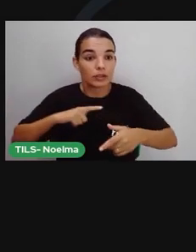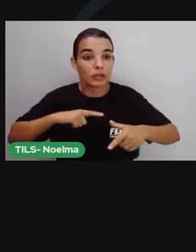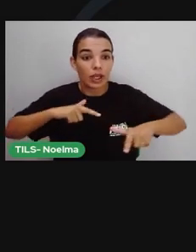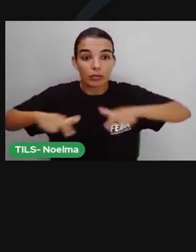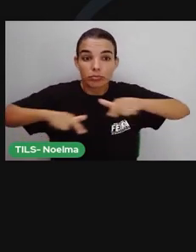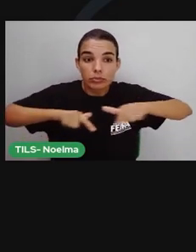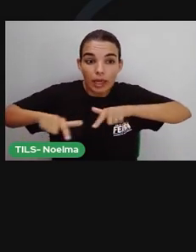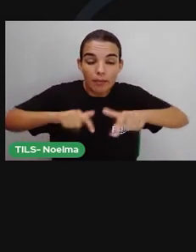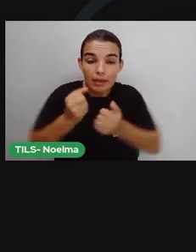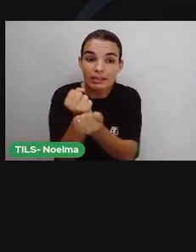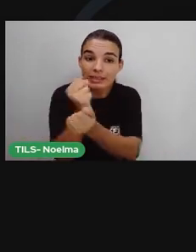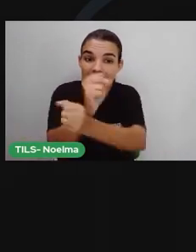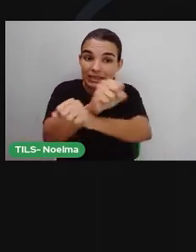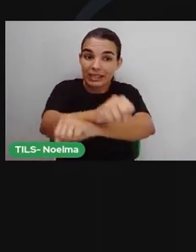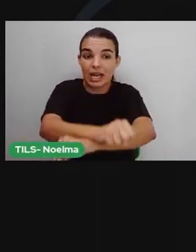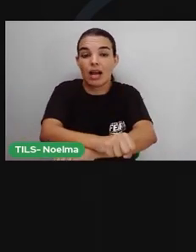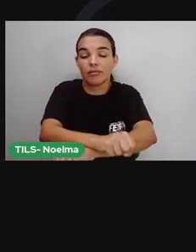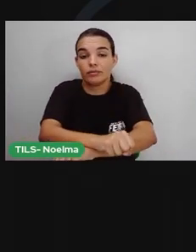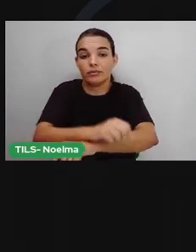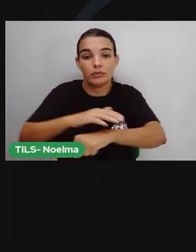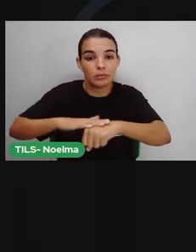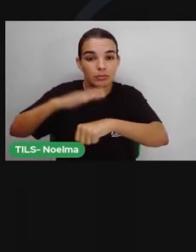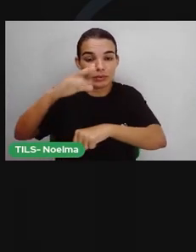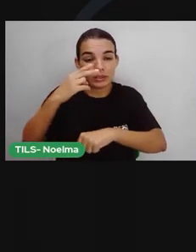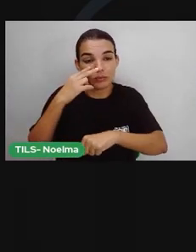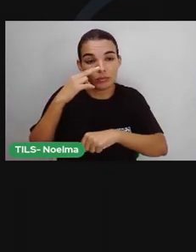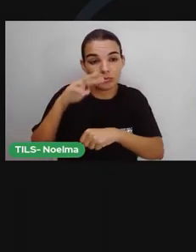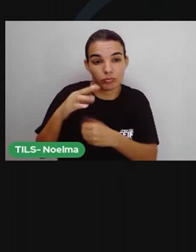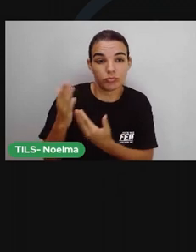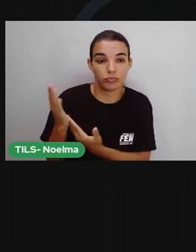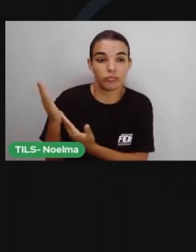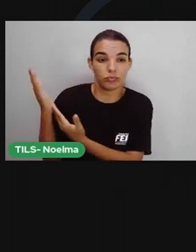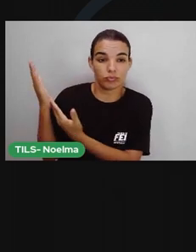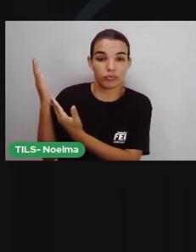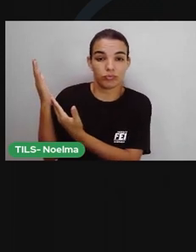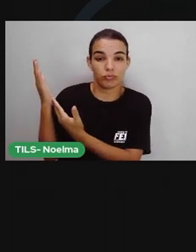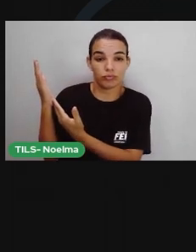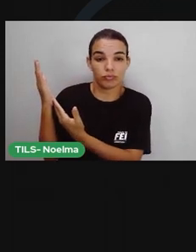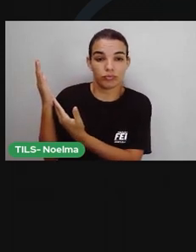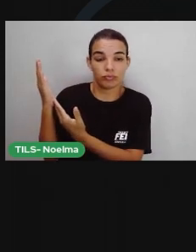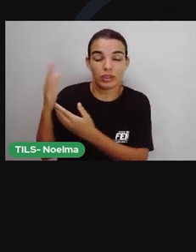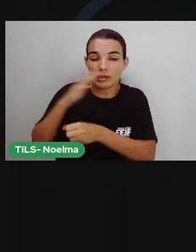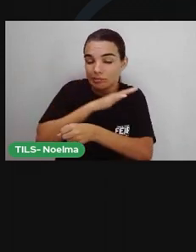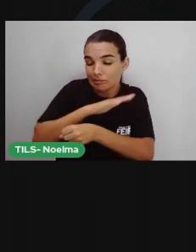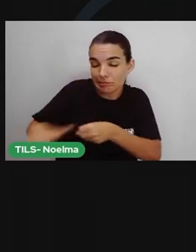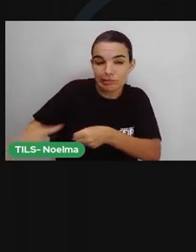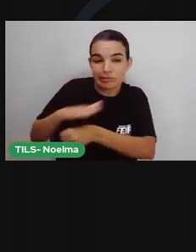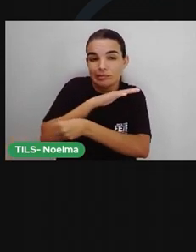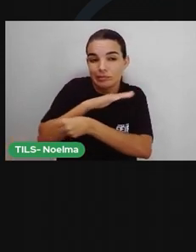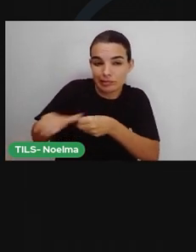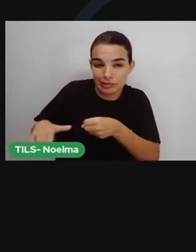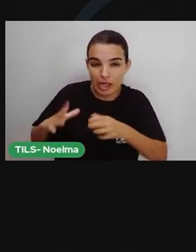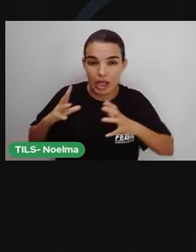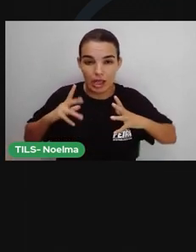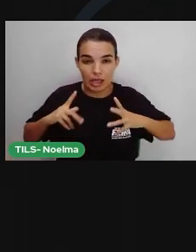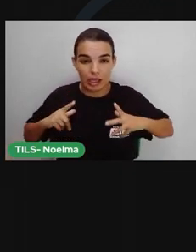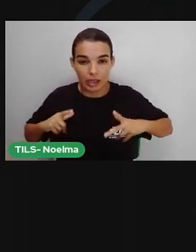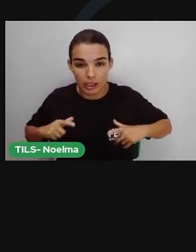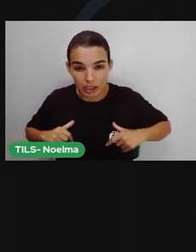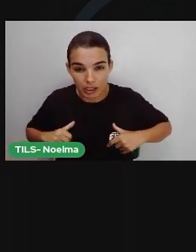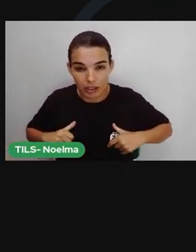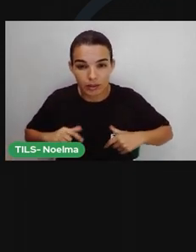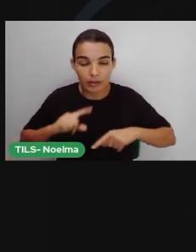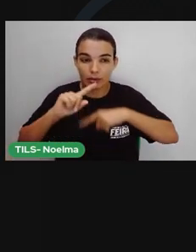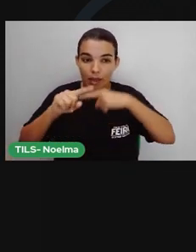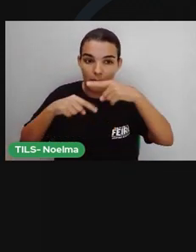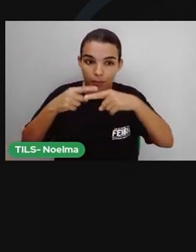mais utilizada nos trabalhos. Inicialmente, derrubava-se a mata e o terreno era limpo. Em